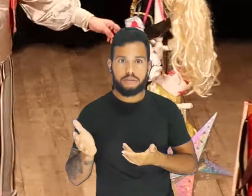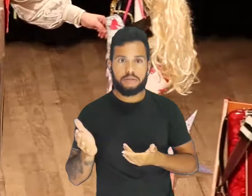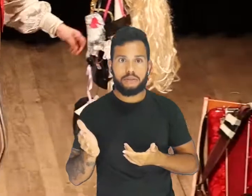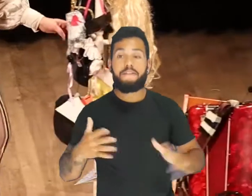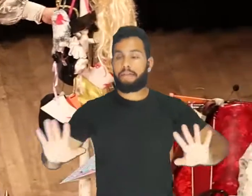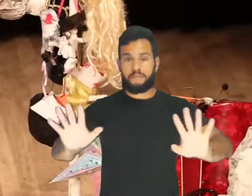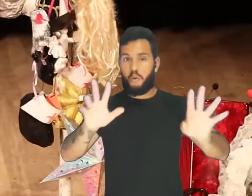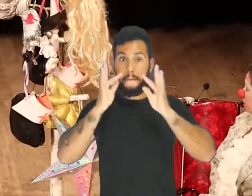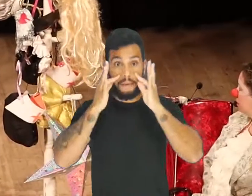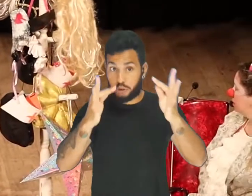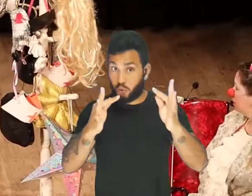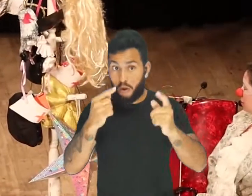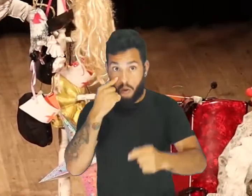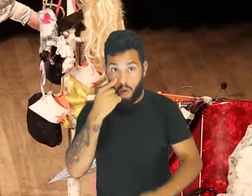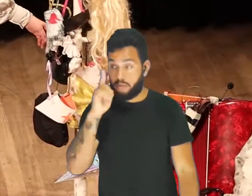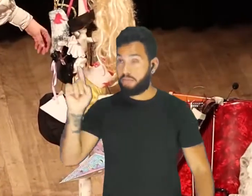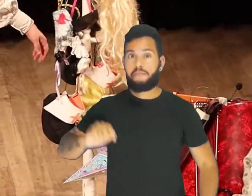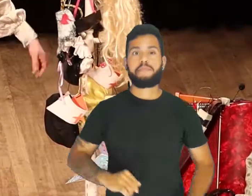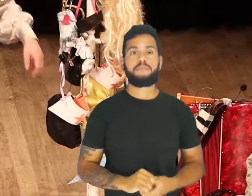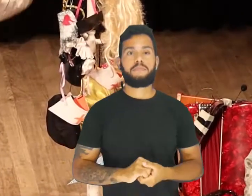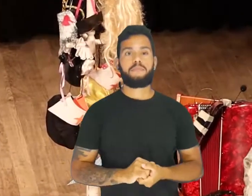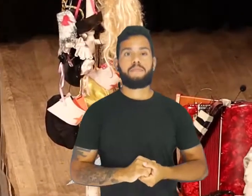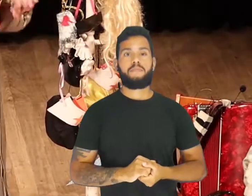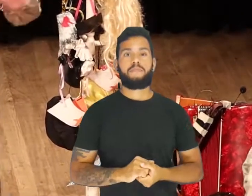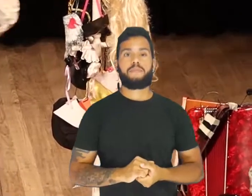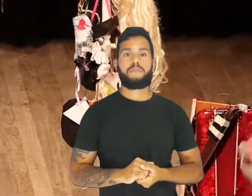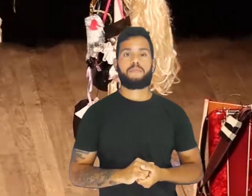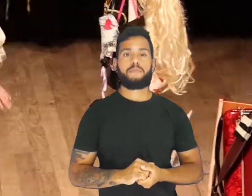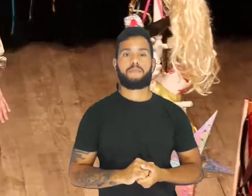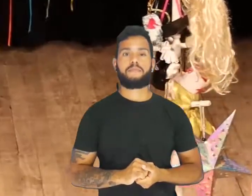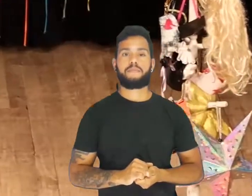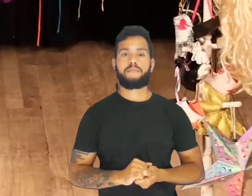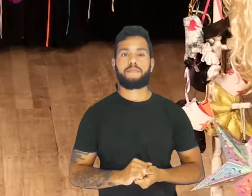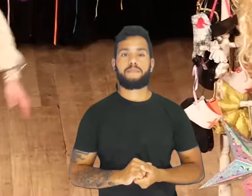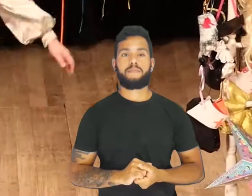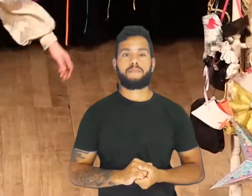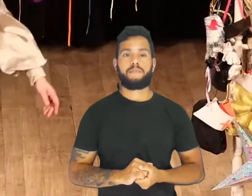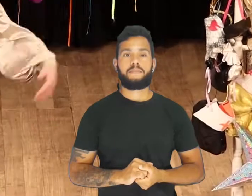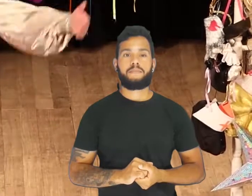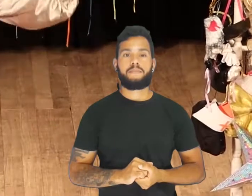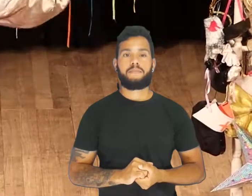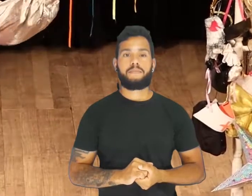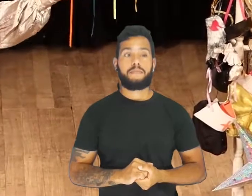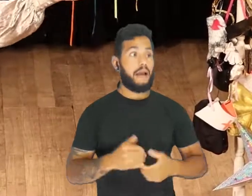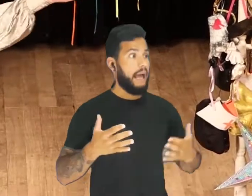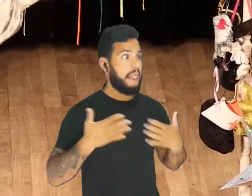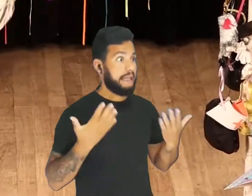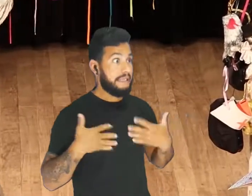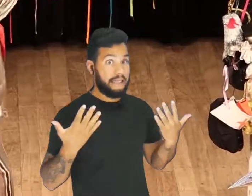Tá. Caipira. Começou? Já? Praia. Tá, vai lá. Começou. Ah. Um, dois,